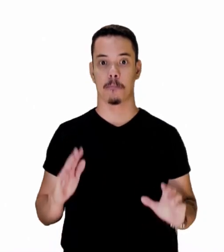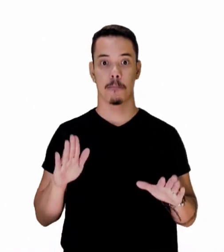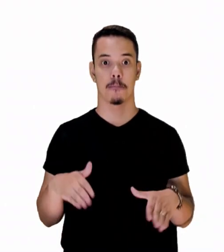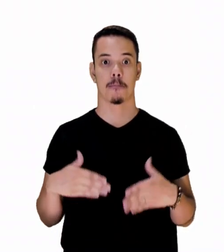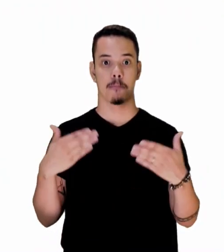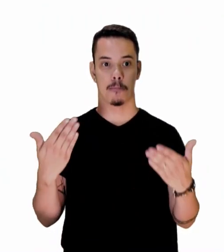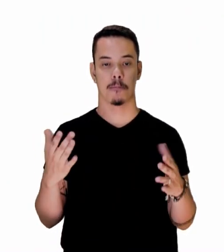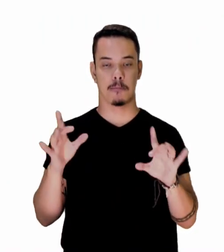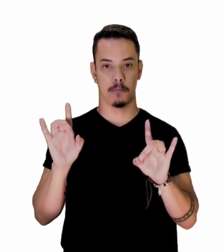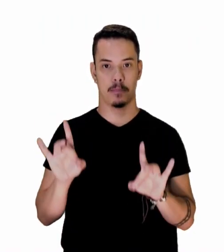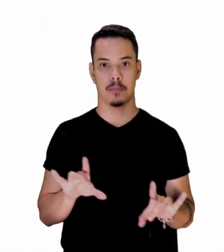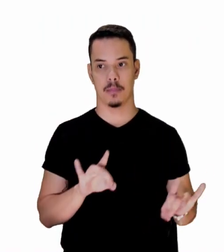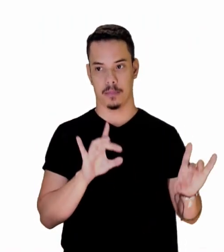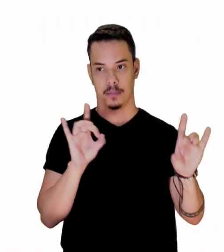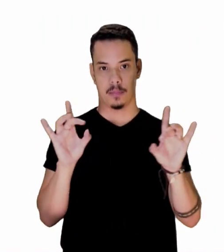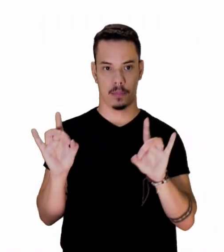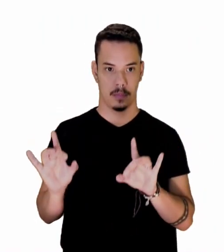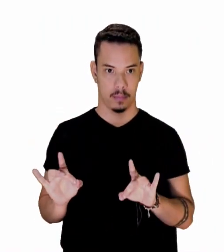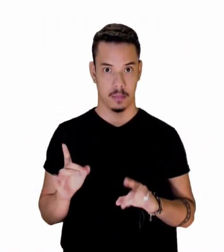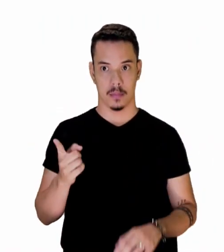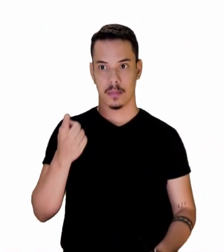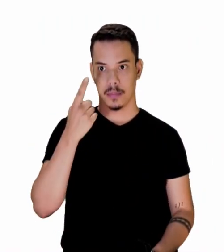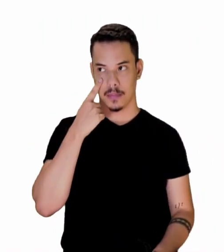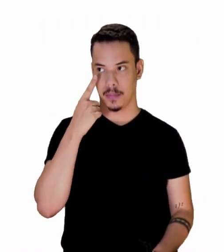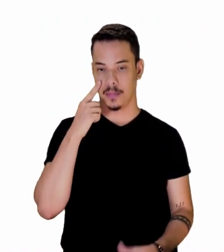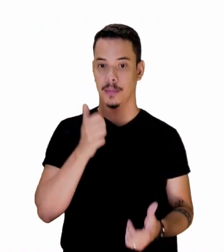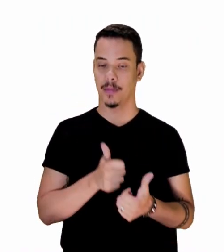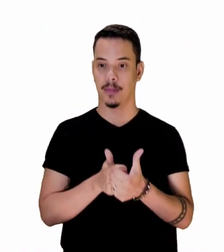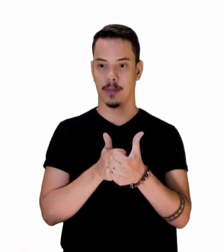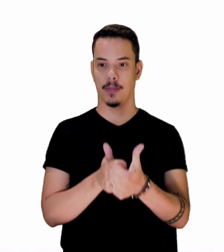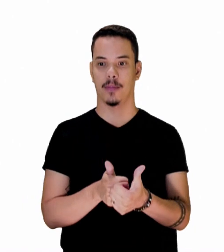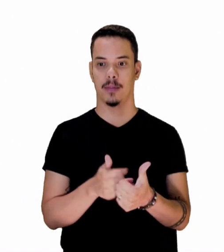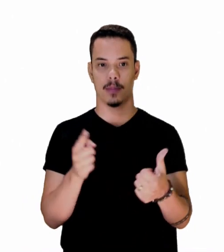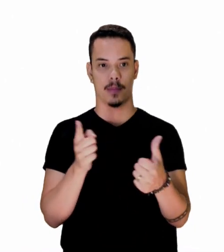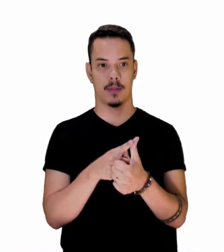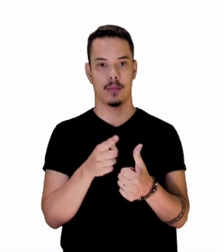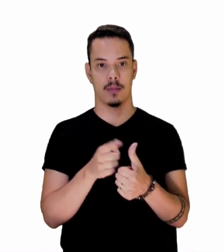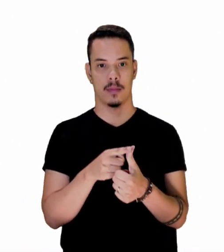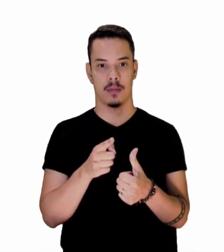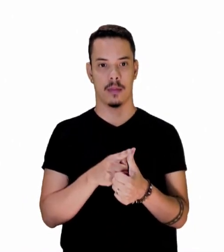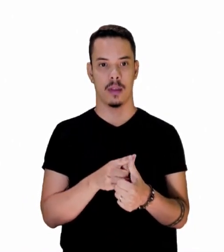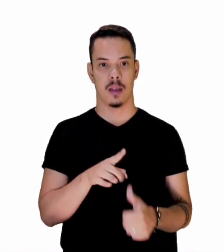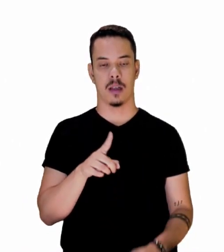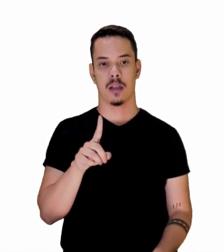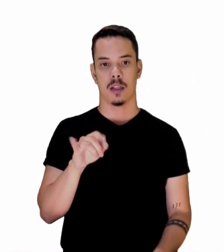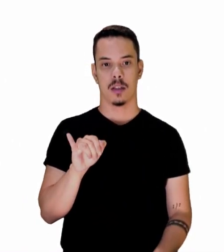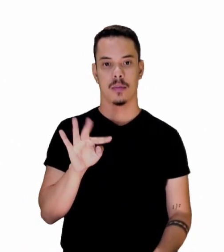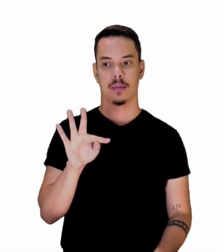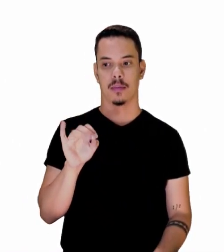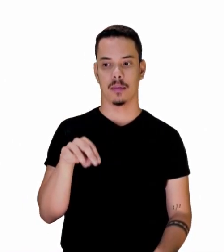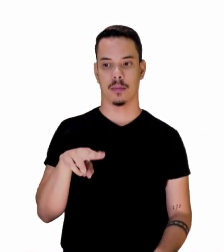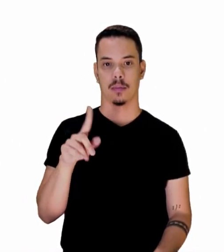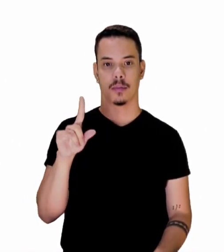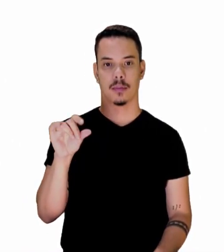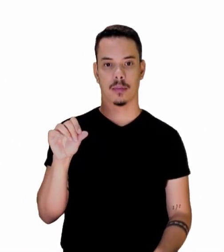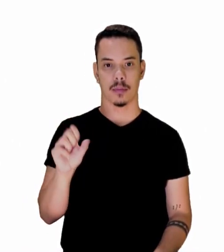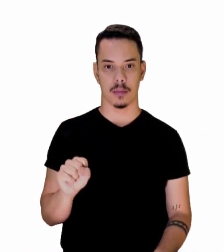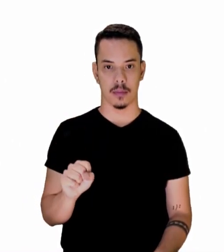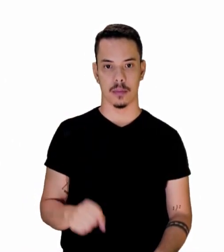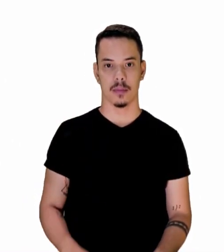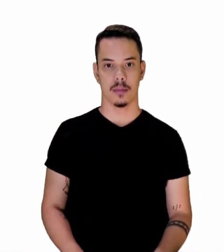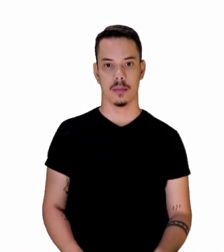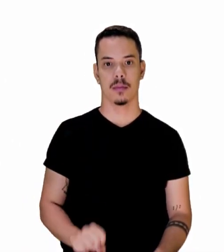casos especiais? Vejo aqui, ó, primeiro caso, acentos de tongos abertos.